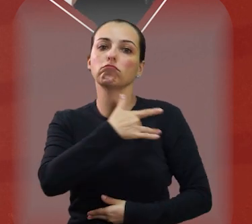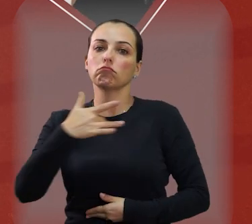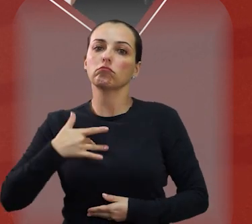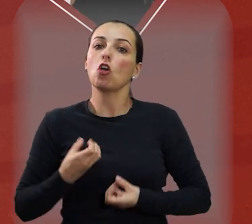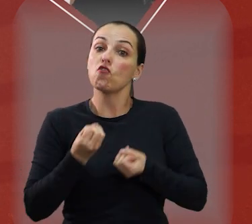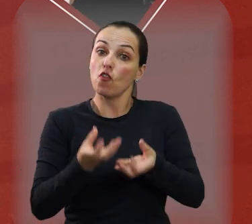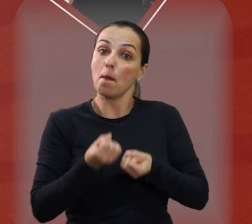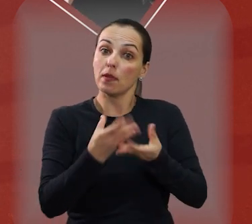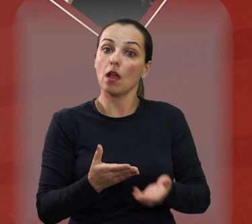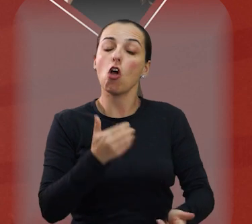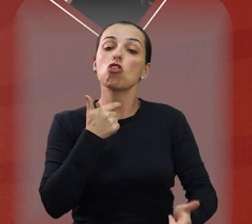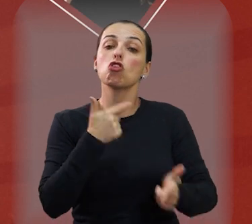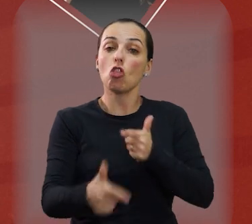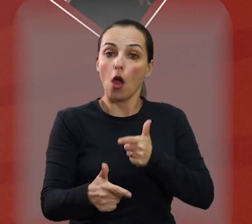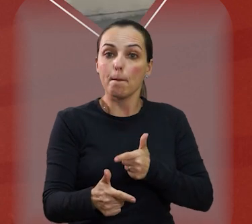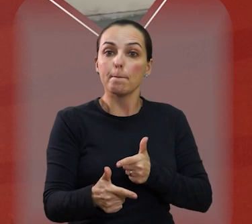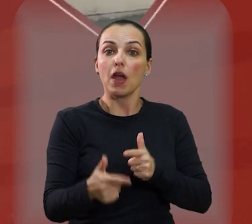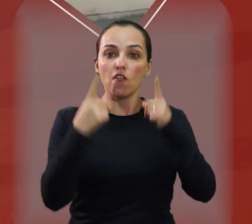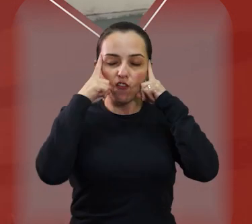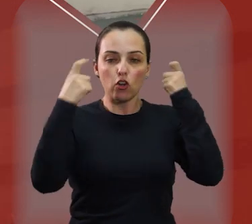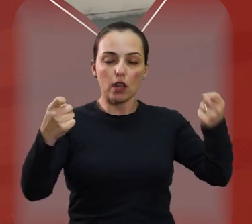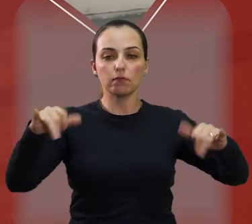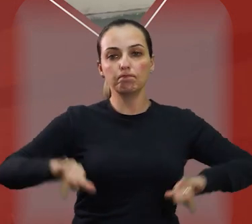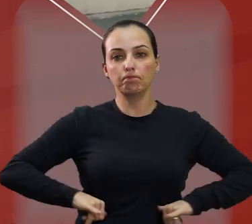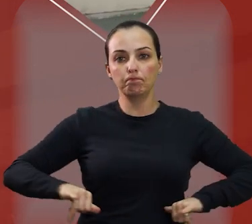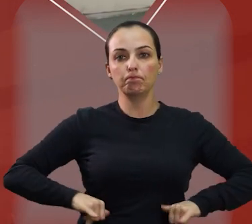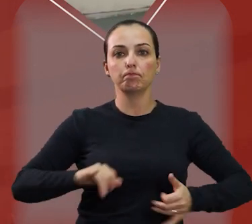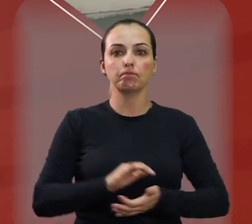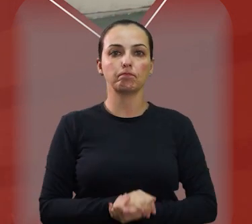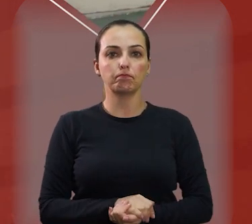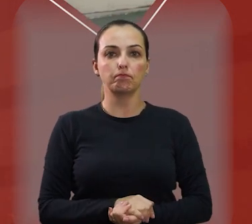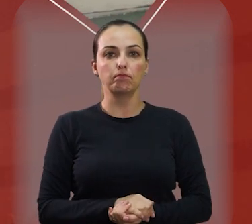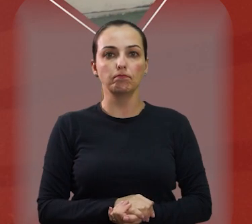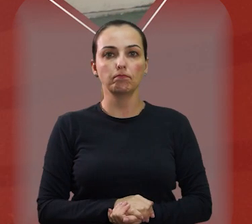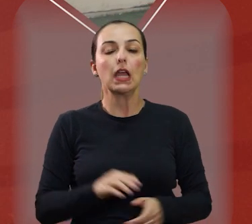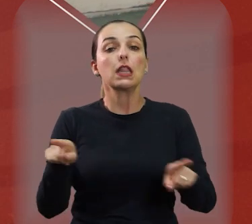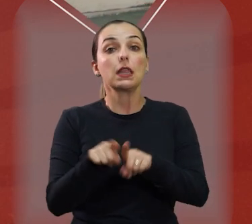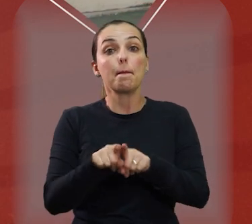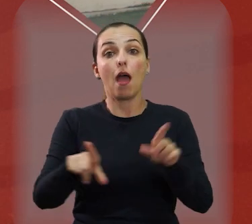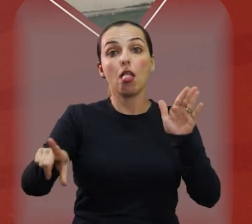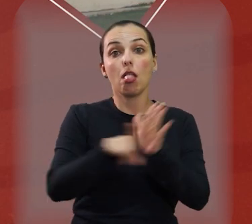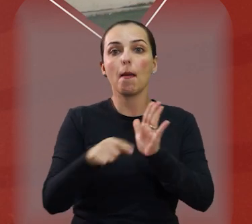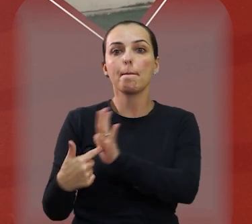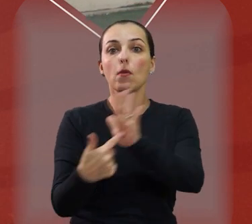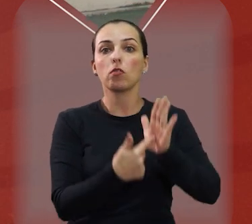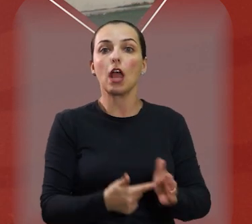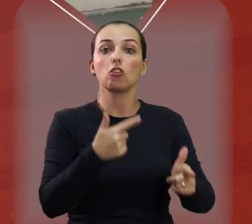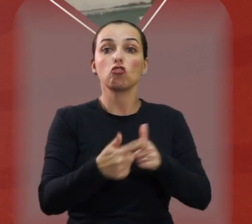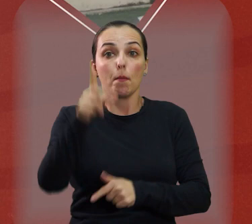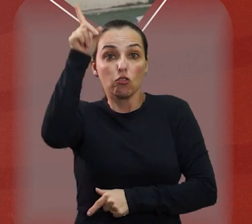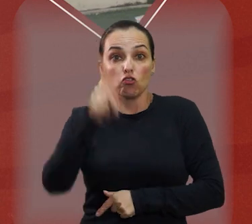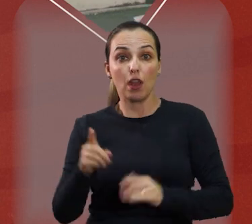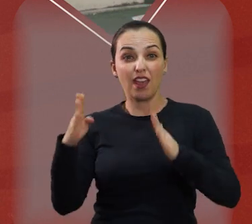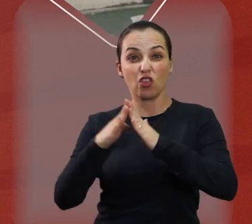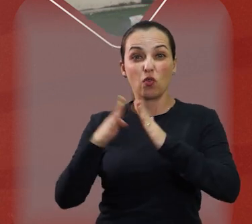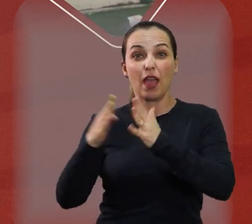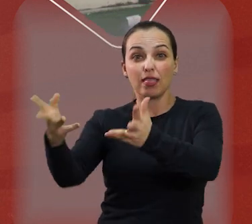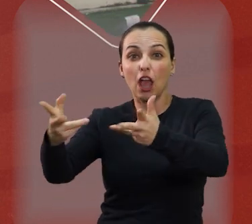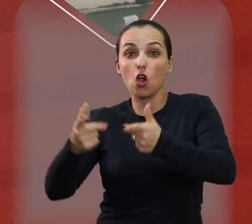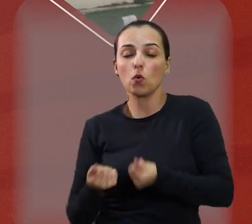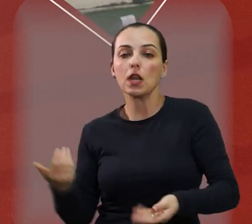sofrida ao Ministério da Saúde. A lei prevê ainda acesso a casa-abrigo e a outros serviços de